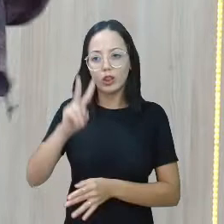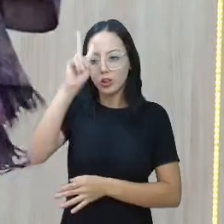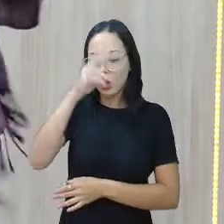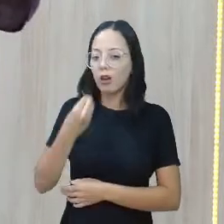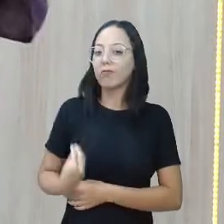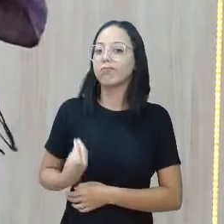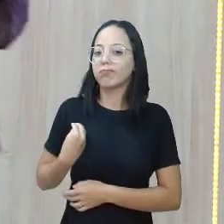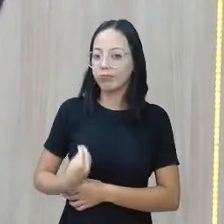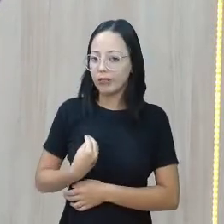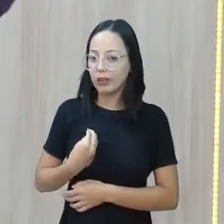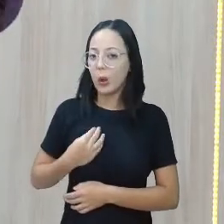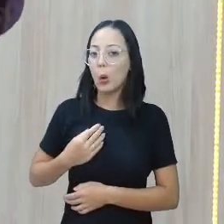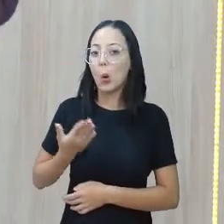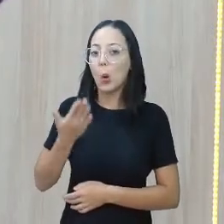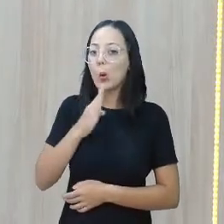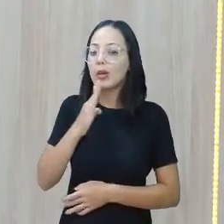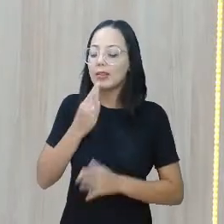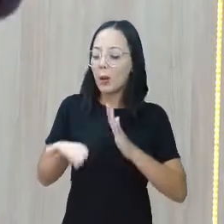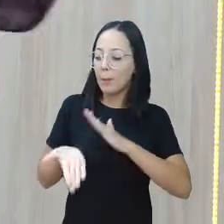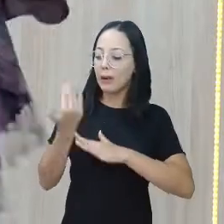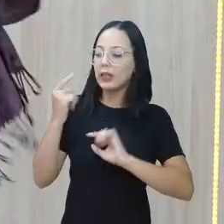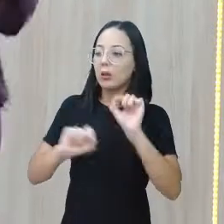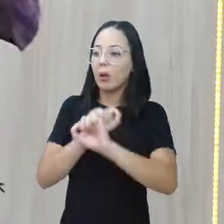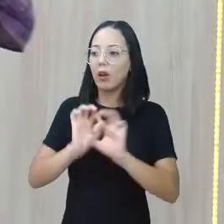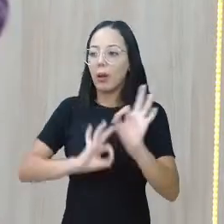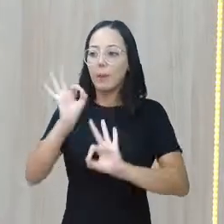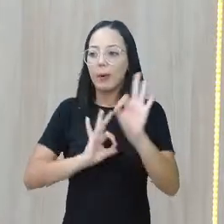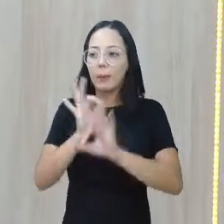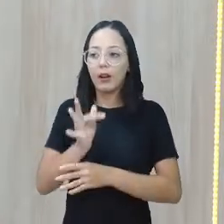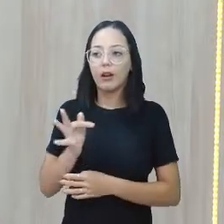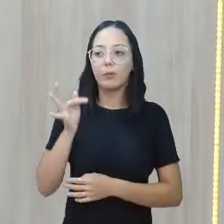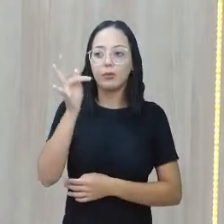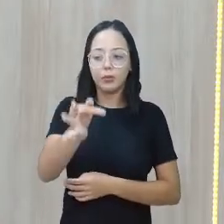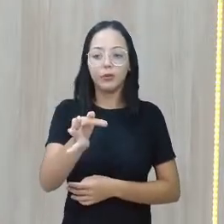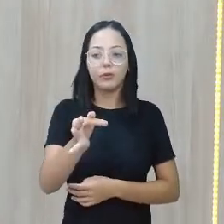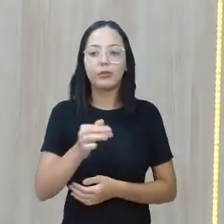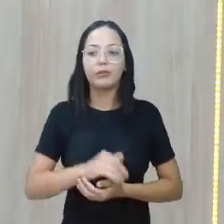vida. Conhecer o passado é se preparar para o futuro.